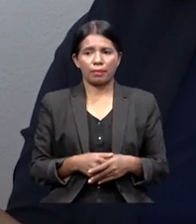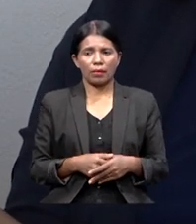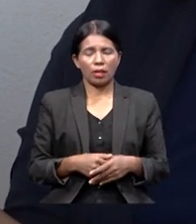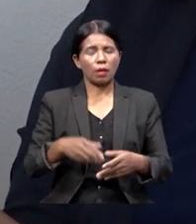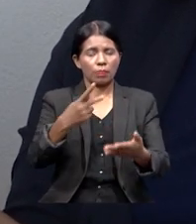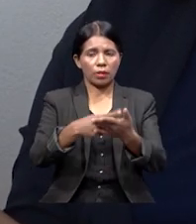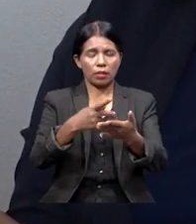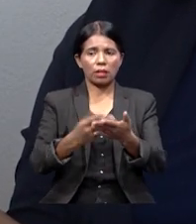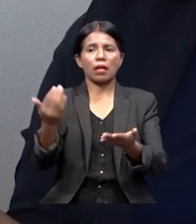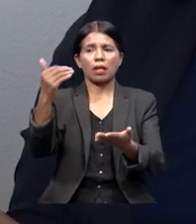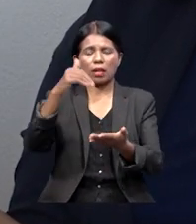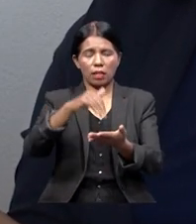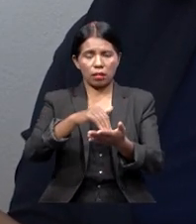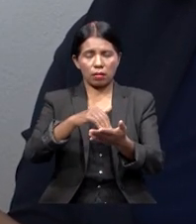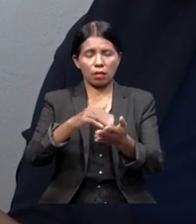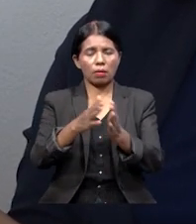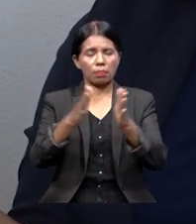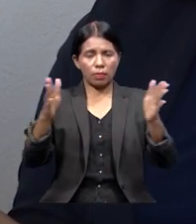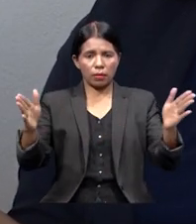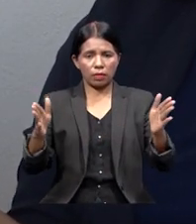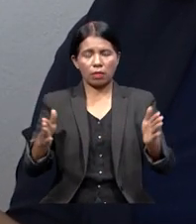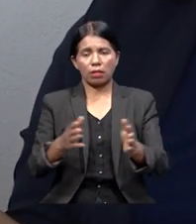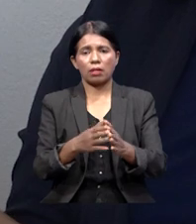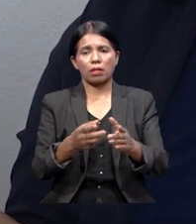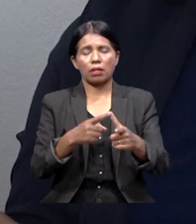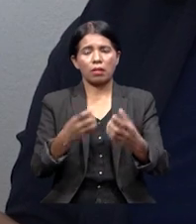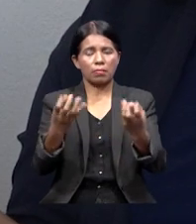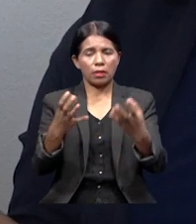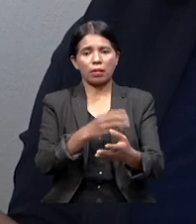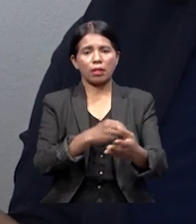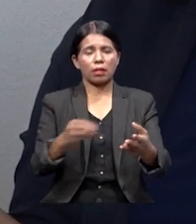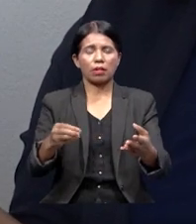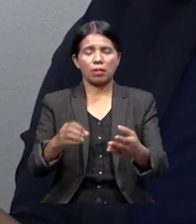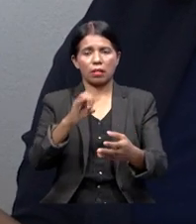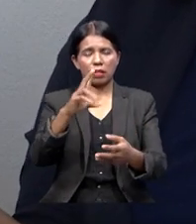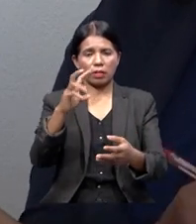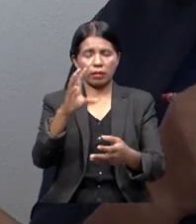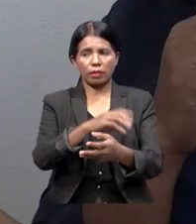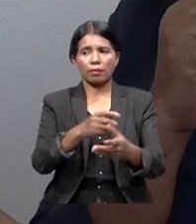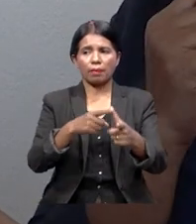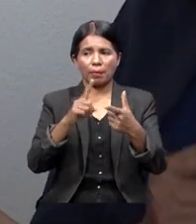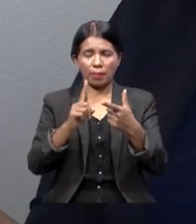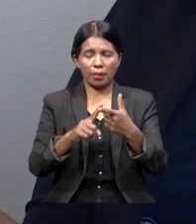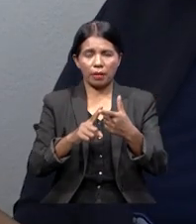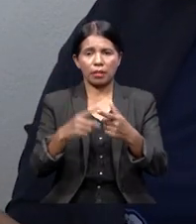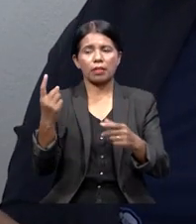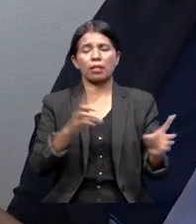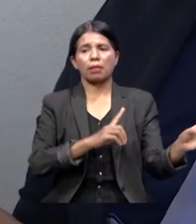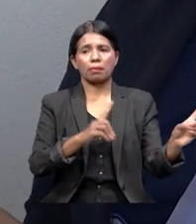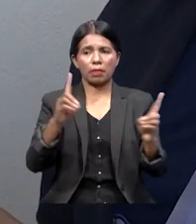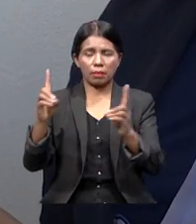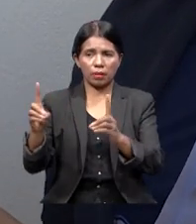Projeto Irané da ida tão grande, subvenção, IBA, basta cara bolo IBA, subvenção, nebe se implementa